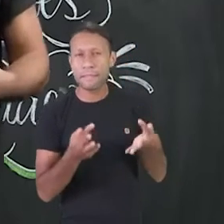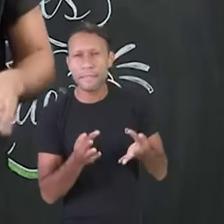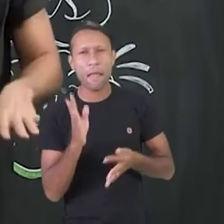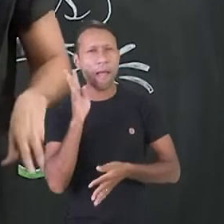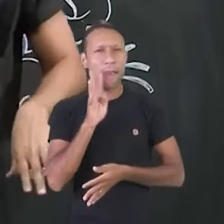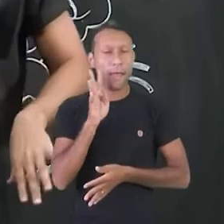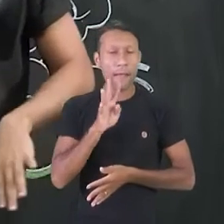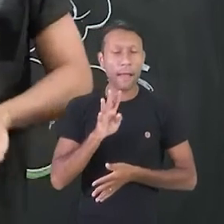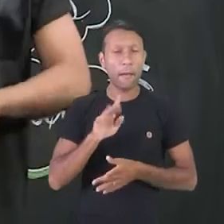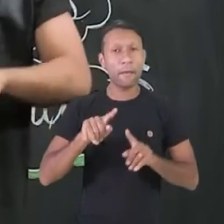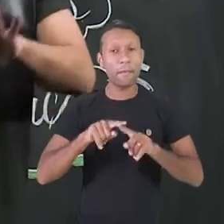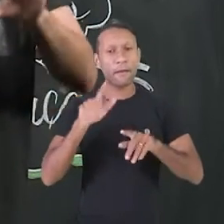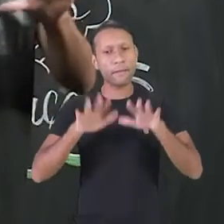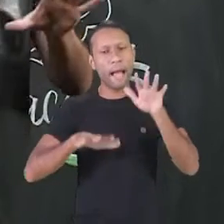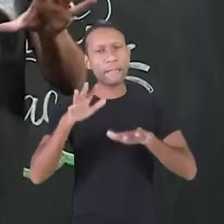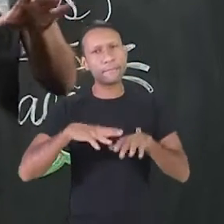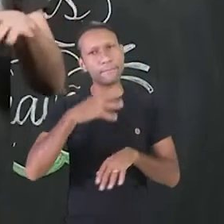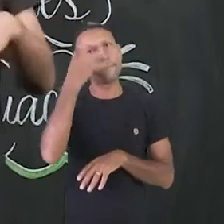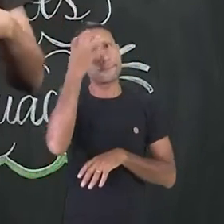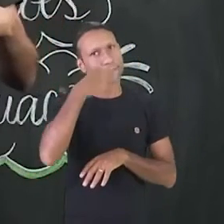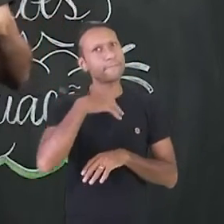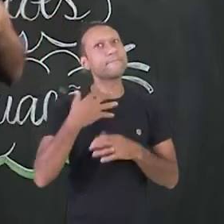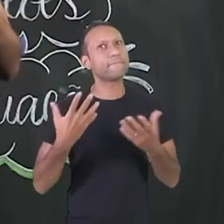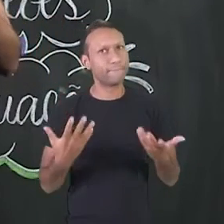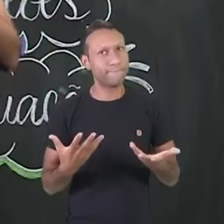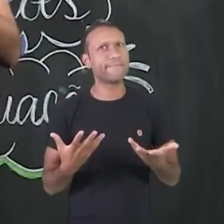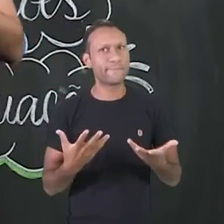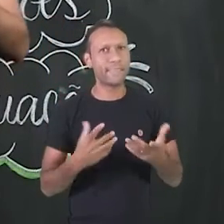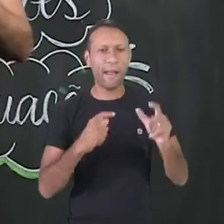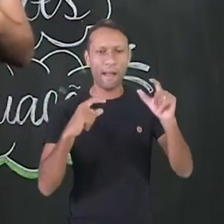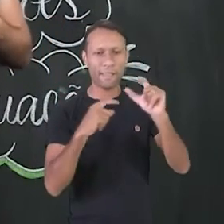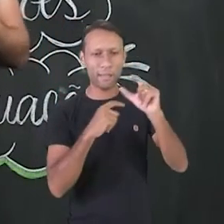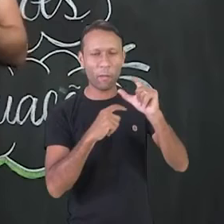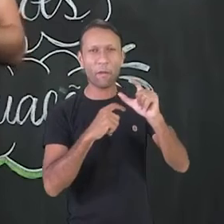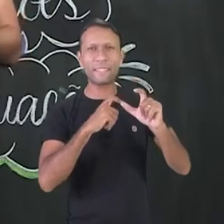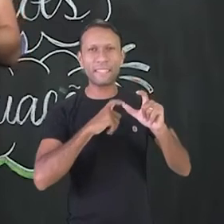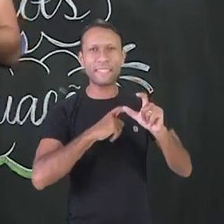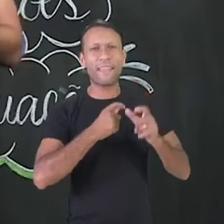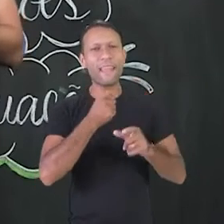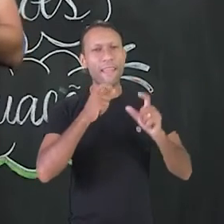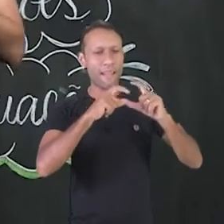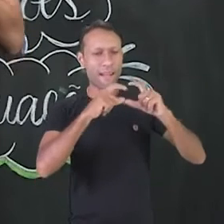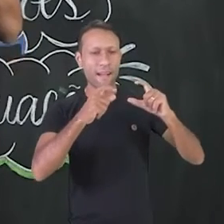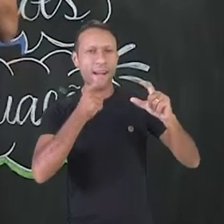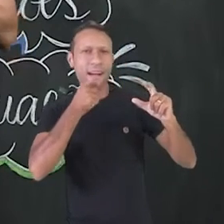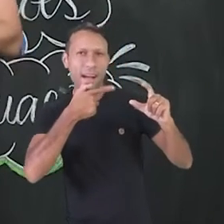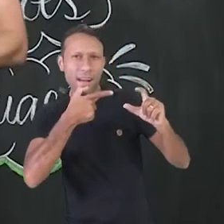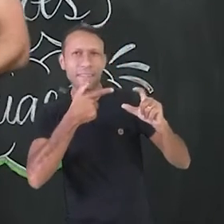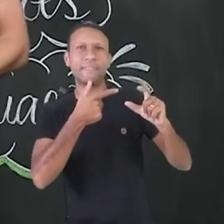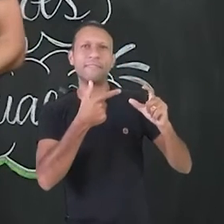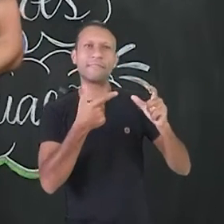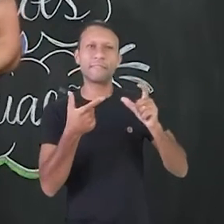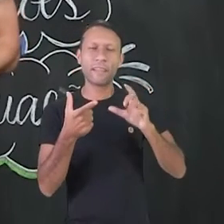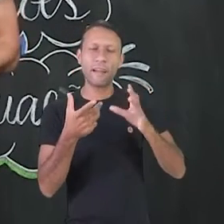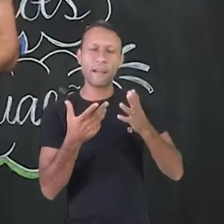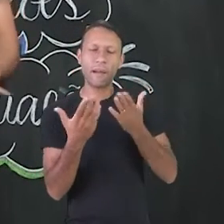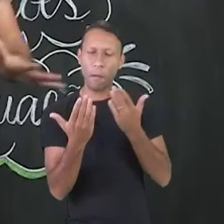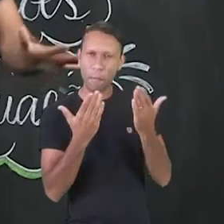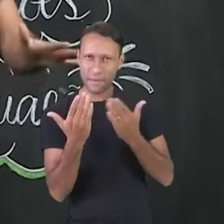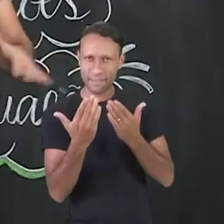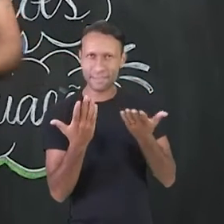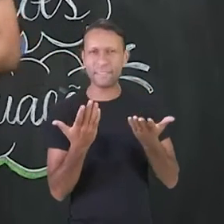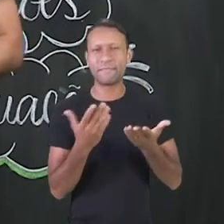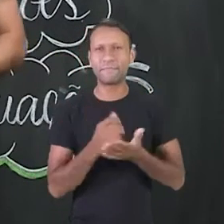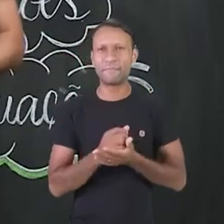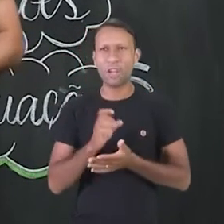bacana, tão leve, também pode ter proporções bem mais sérias. E isso que é interessante nas histórias em quadrinhos, né? Que o humor pode ser usado como forma de crítica,